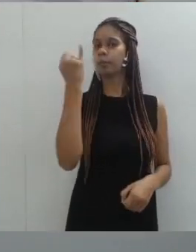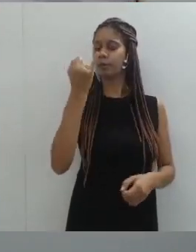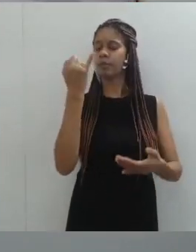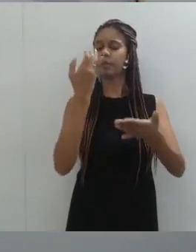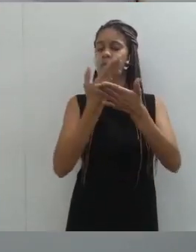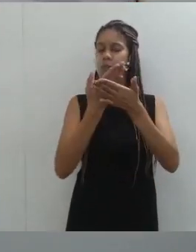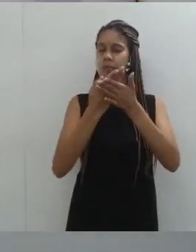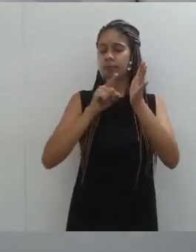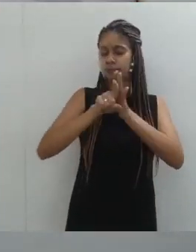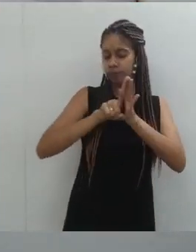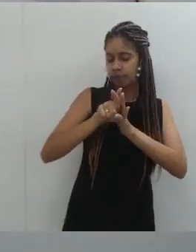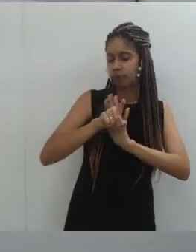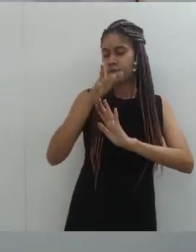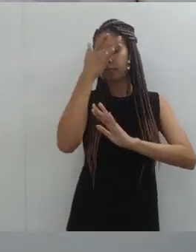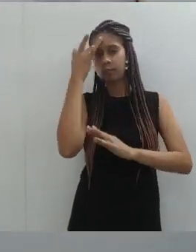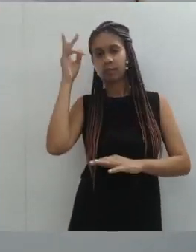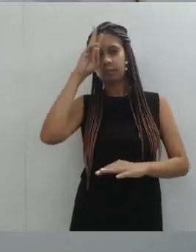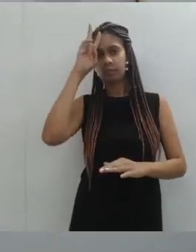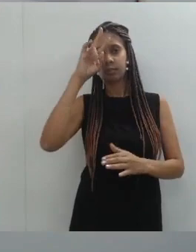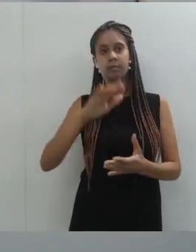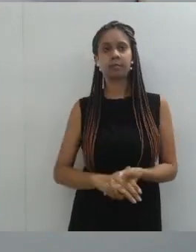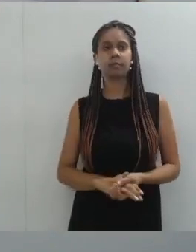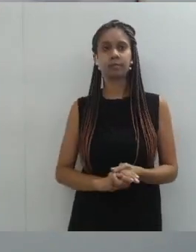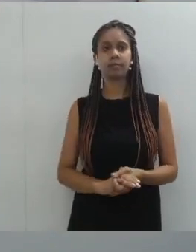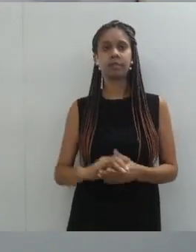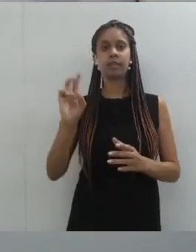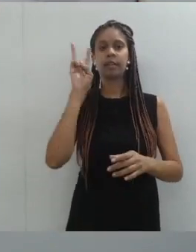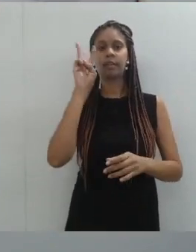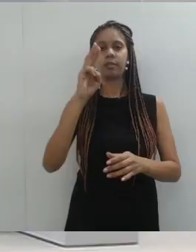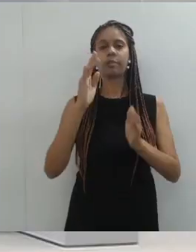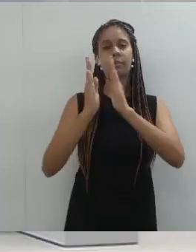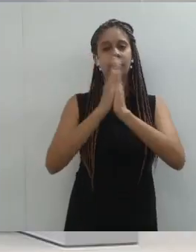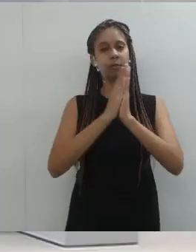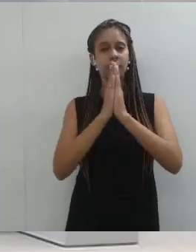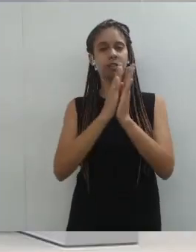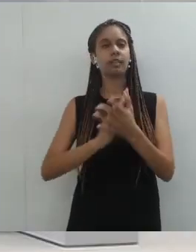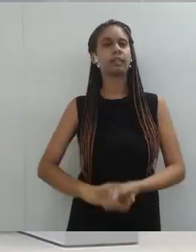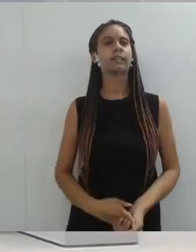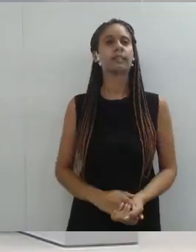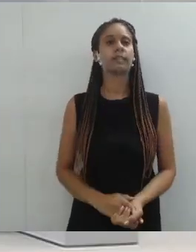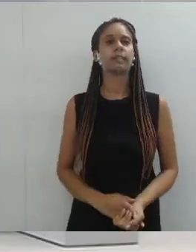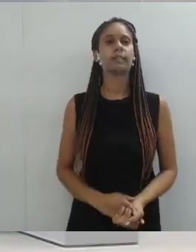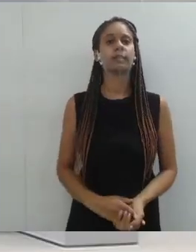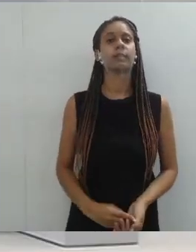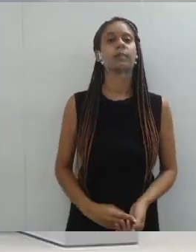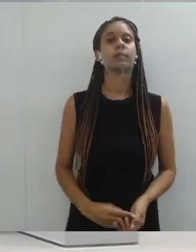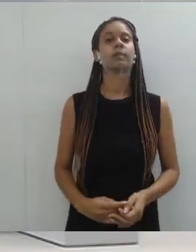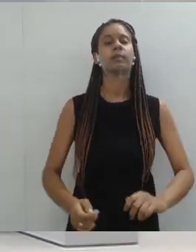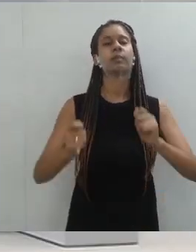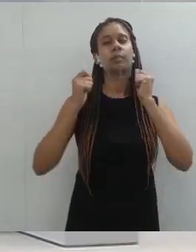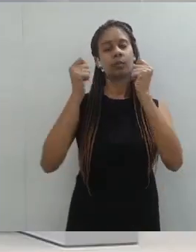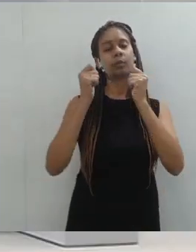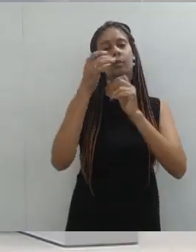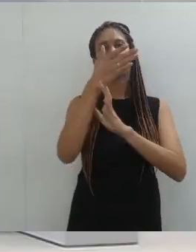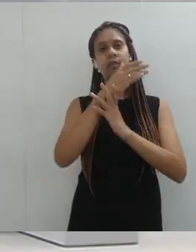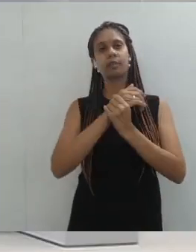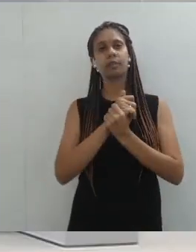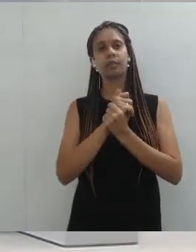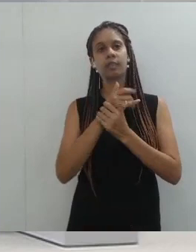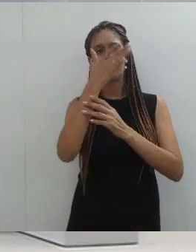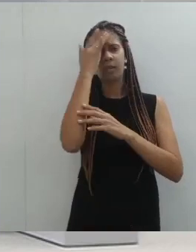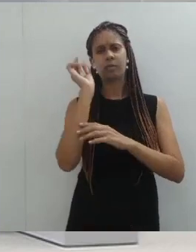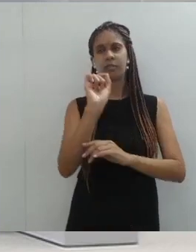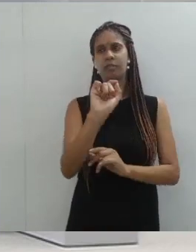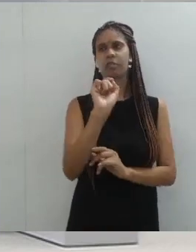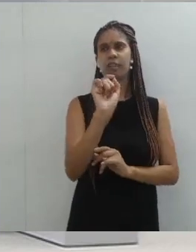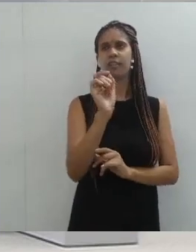do historiador. Um te liga-te. Mostra o bonequinho aí, Ana. Mostra o bonequinho aí do te liga-te. Aí. Te liga-te. Aí alguém está dizendo,